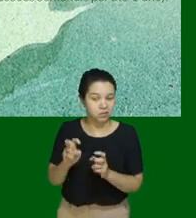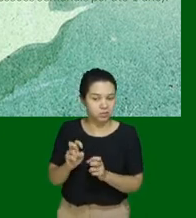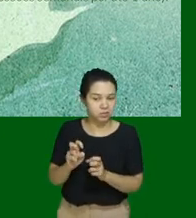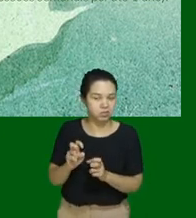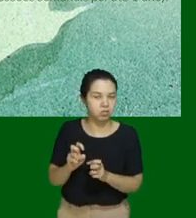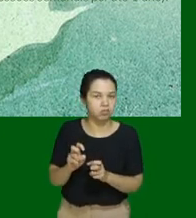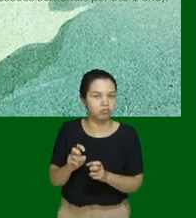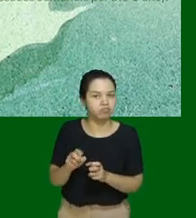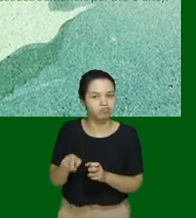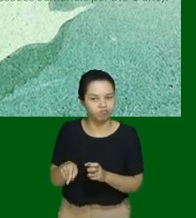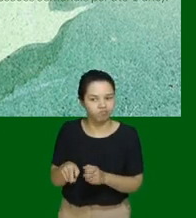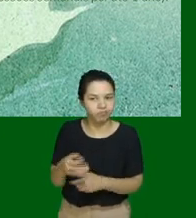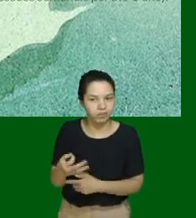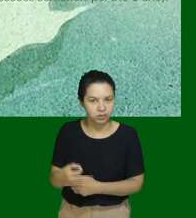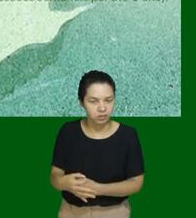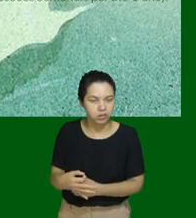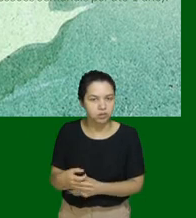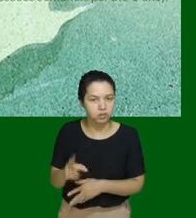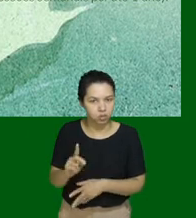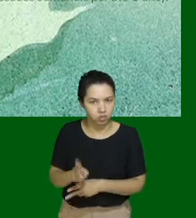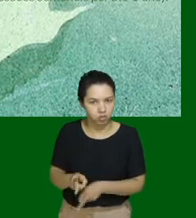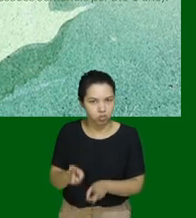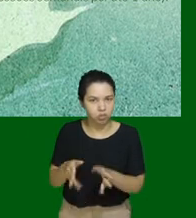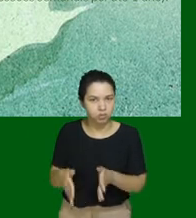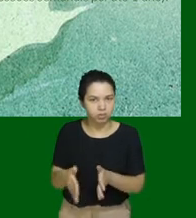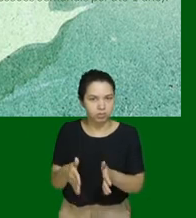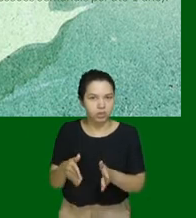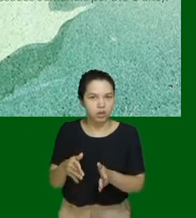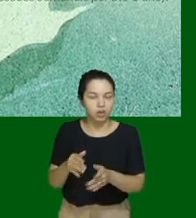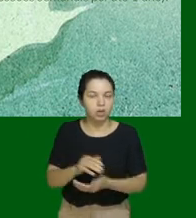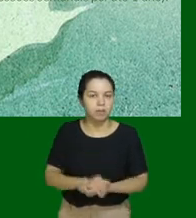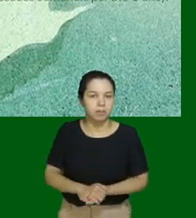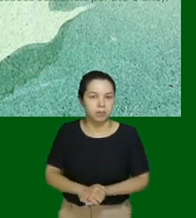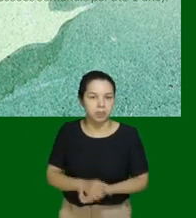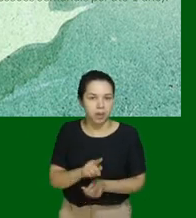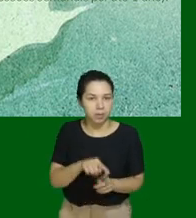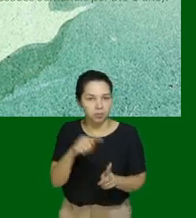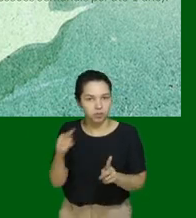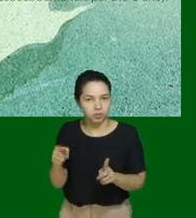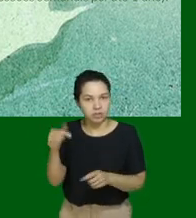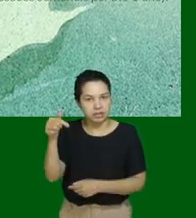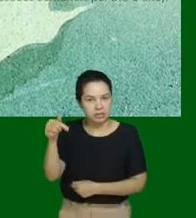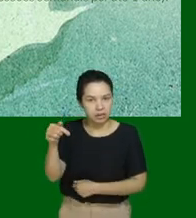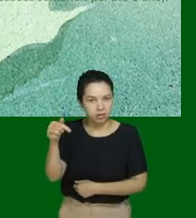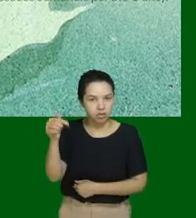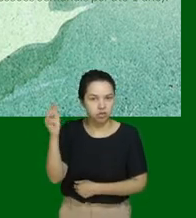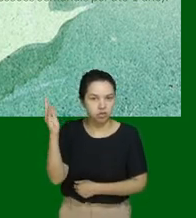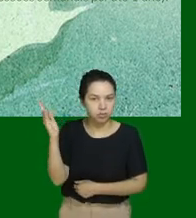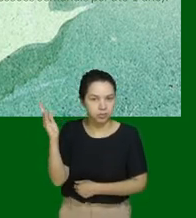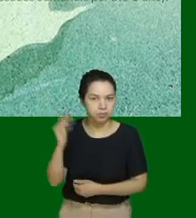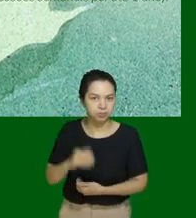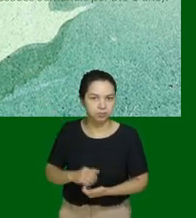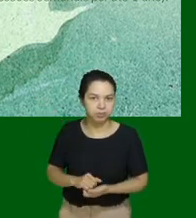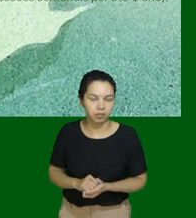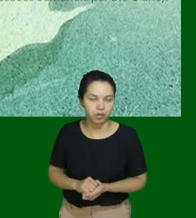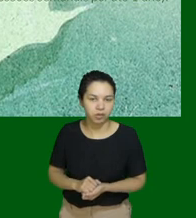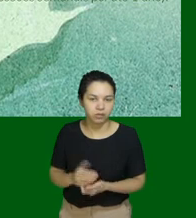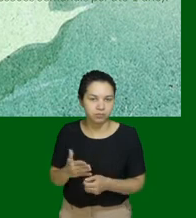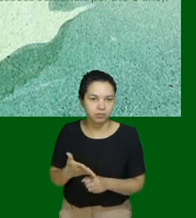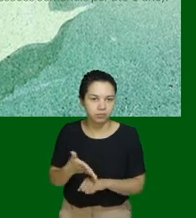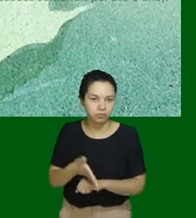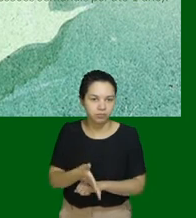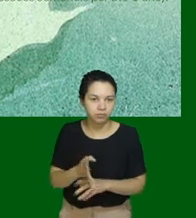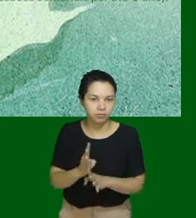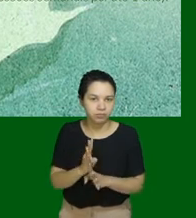aqui, aí ela tem o passo 7. O passo 7, essa criança entra numa fila interna do CEDRA